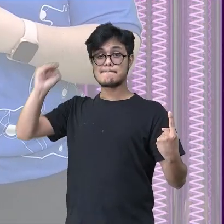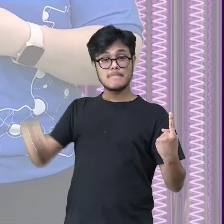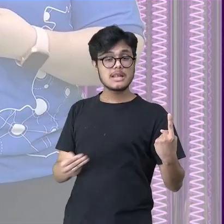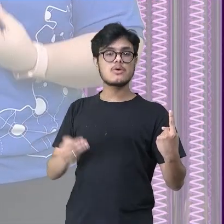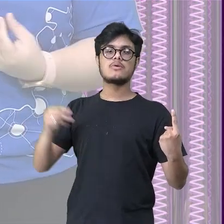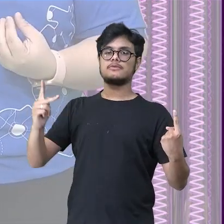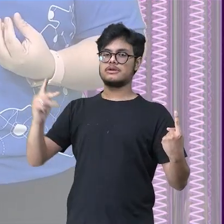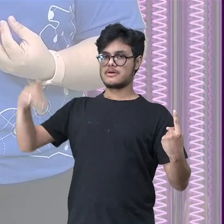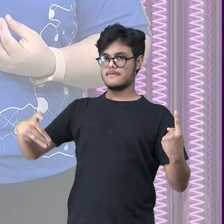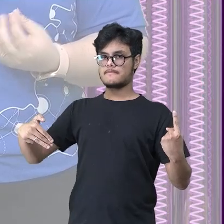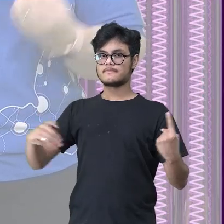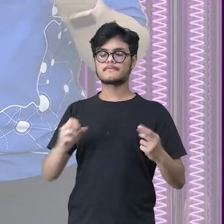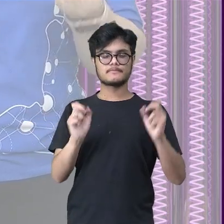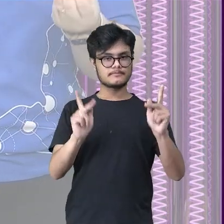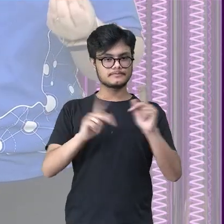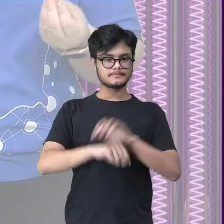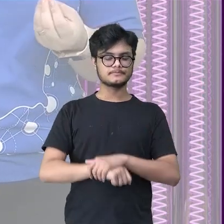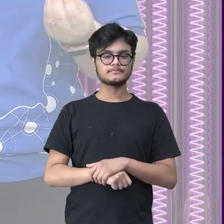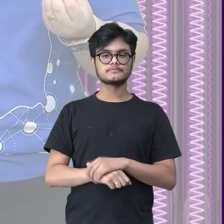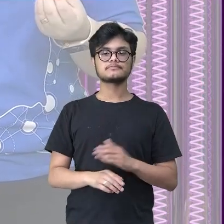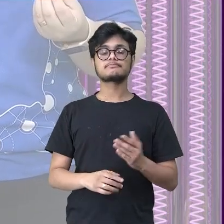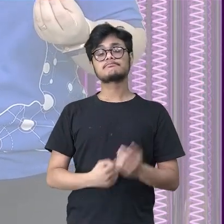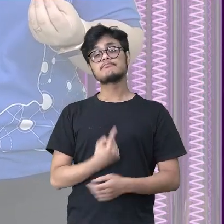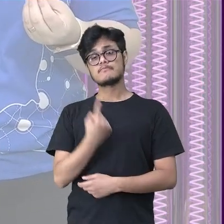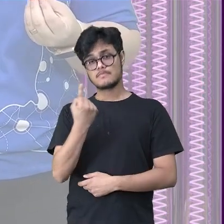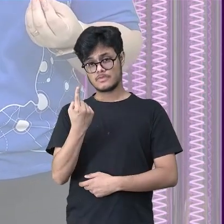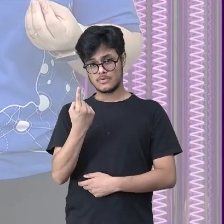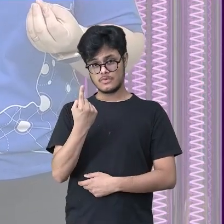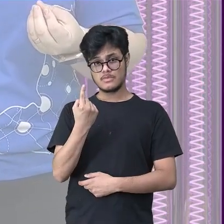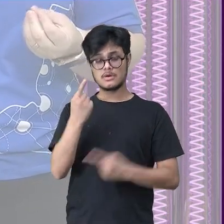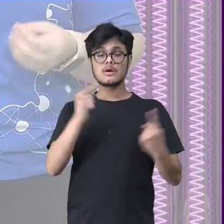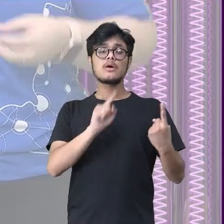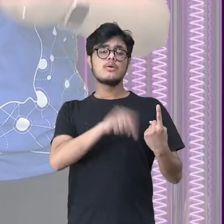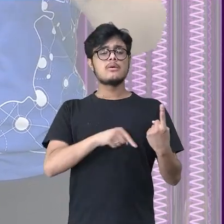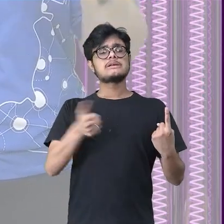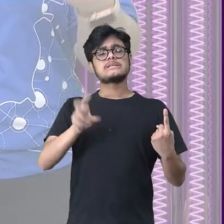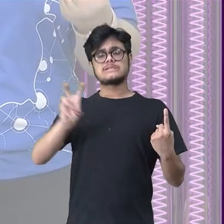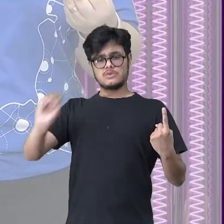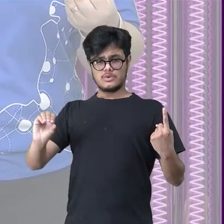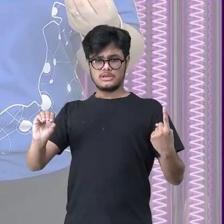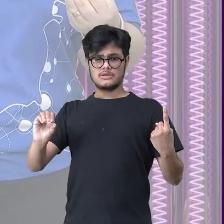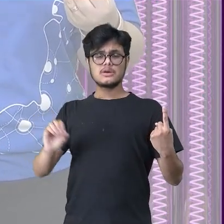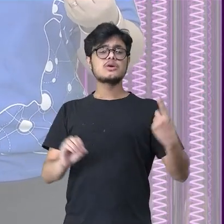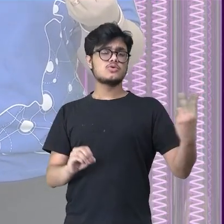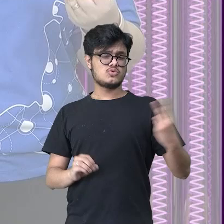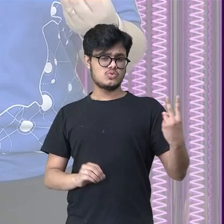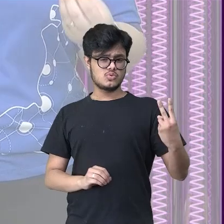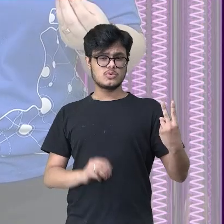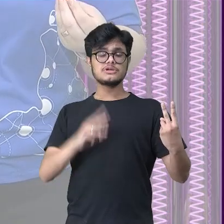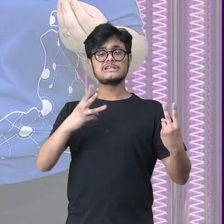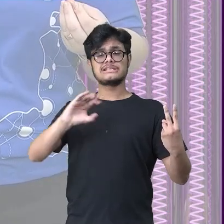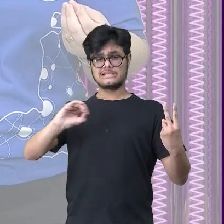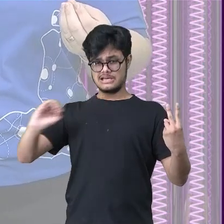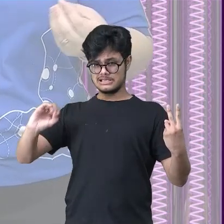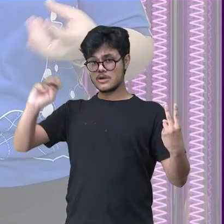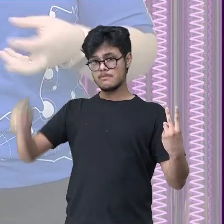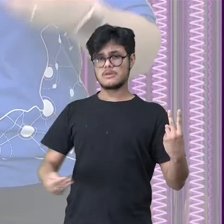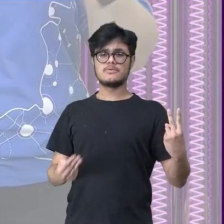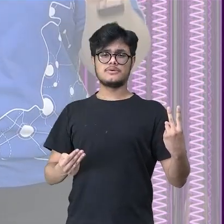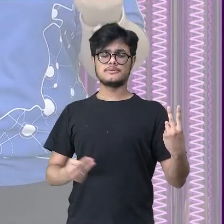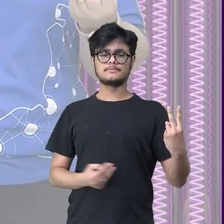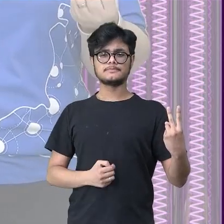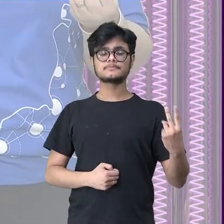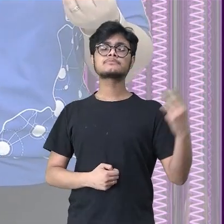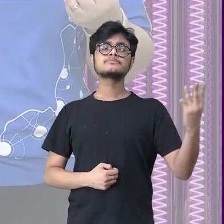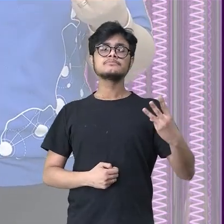milhões de quilômetros, né? Então, uma unidade, 150 milhões de quilômetros. 2 unidades, 300 milhões de